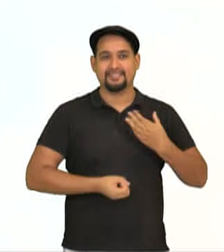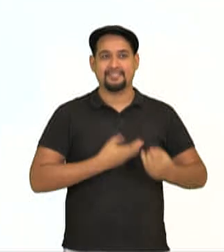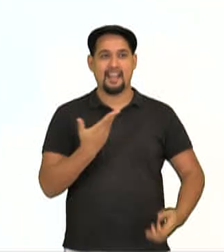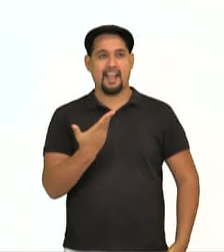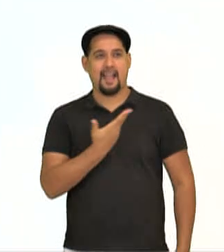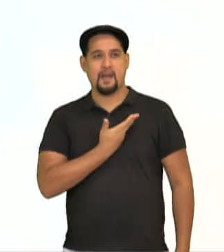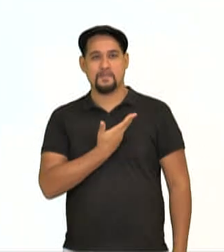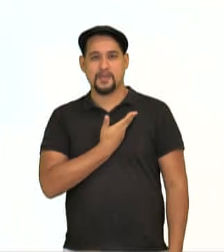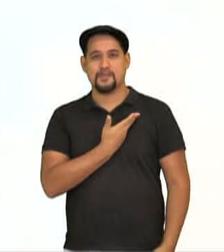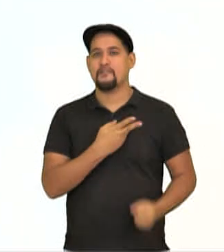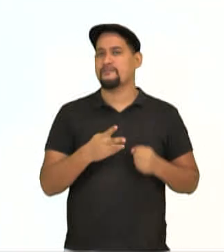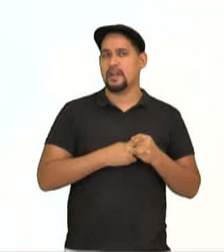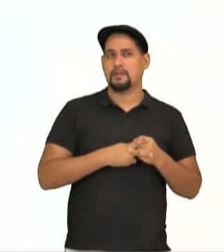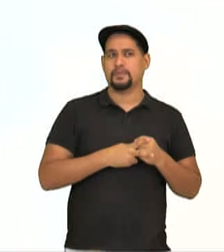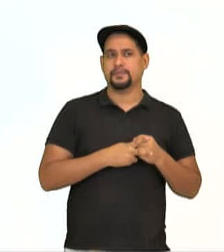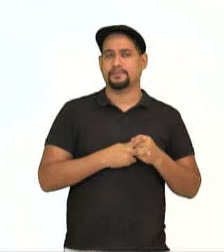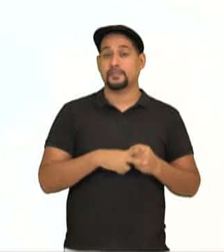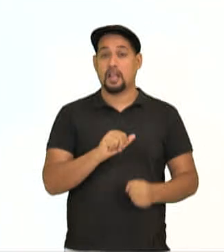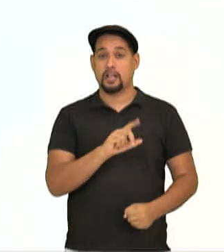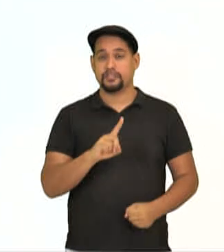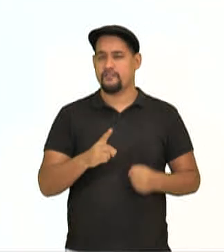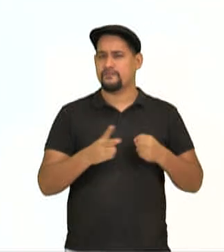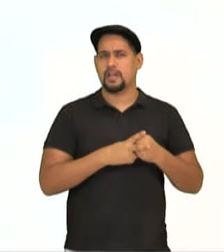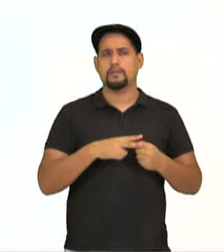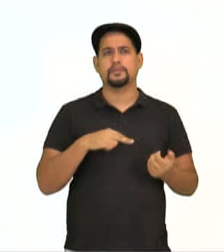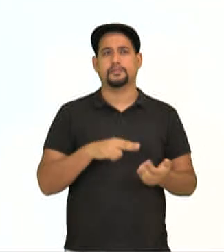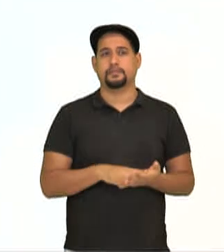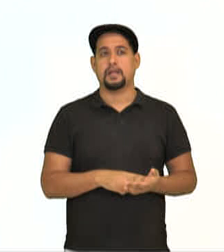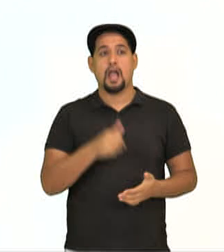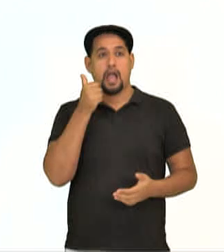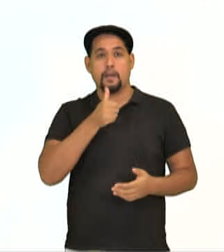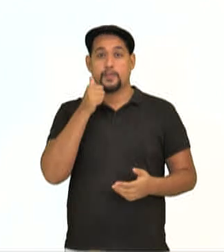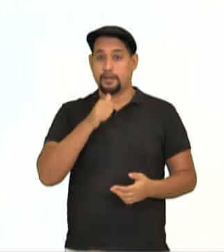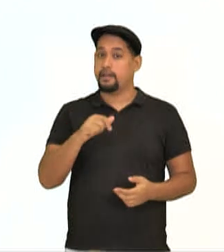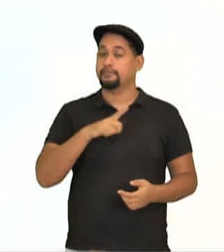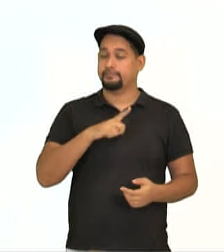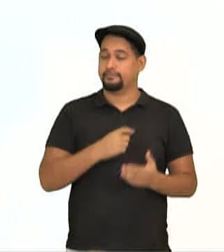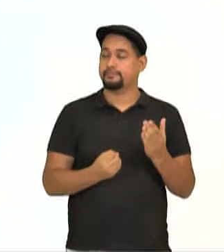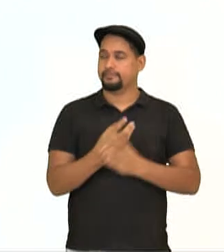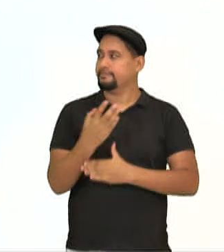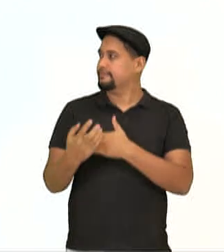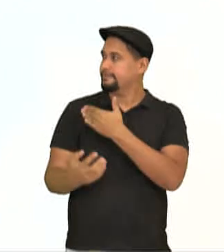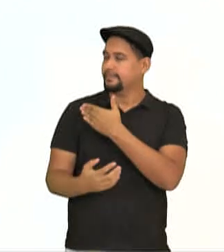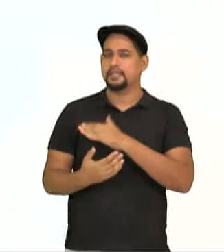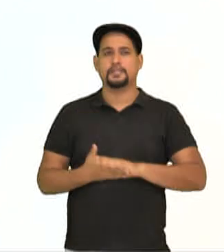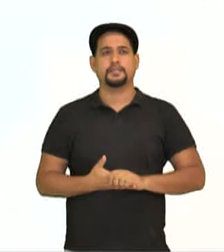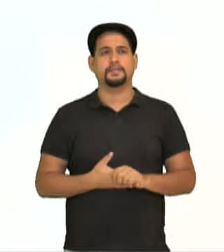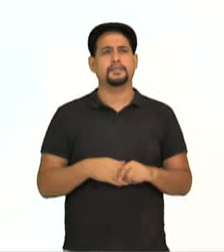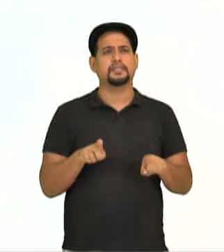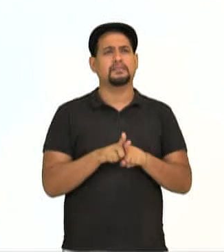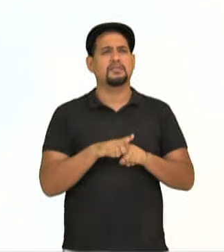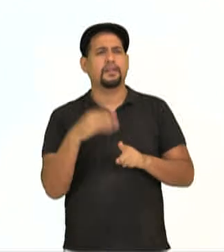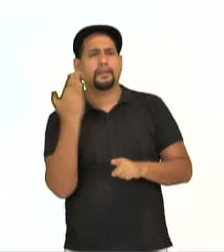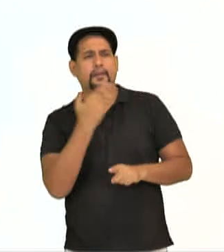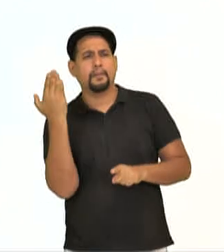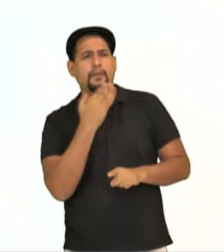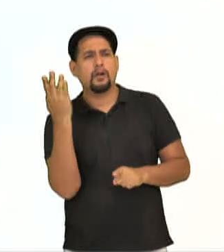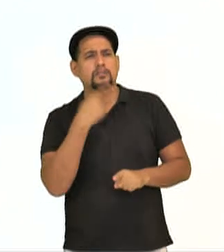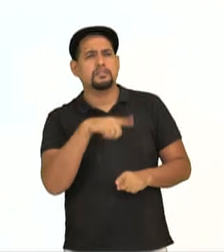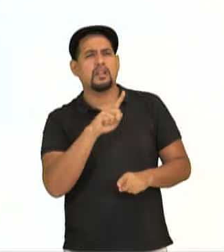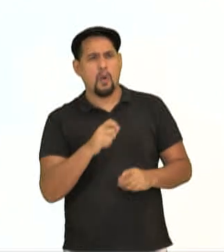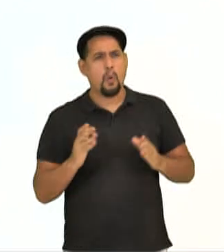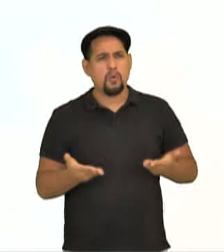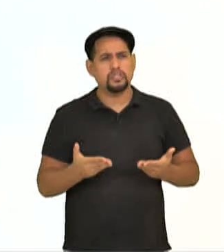Verbo. Advérbio, Ruth Salles é a autora. Que nome se esconde não mostra onde vai. É